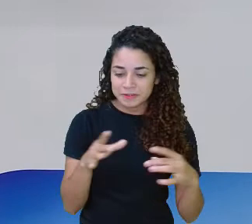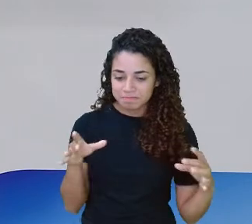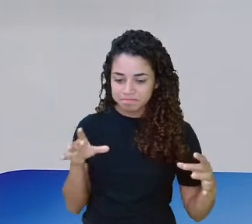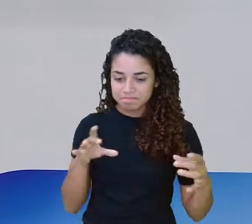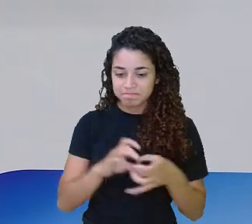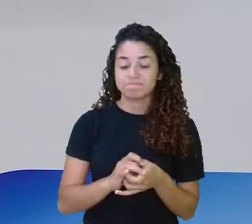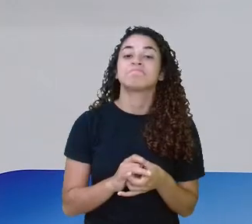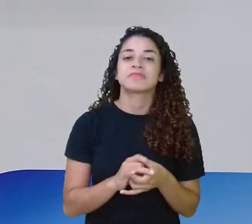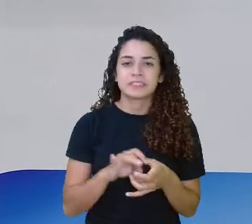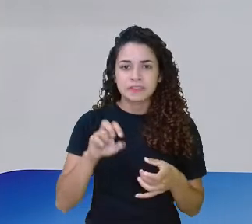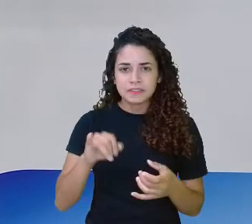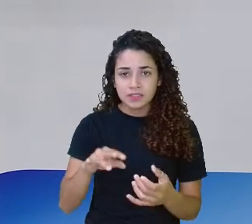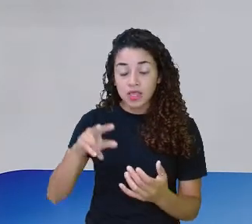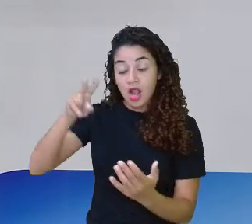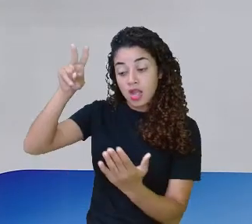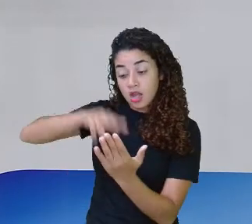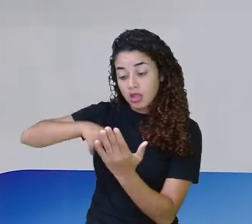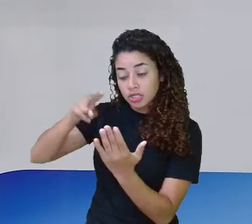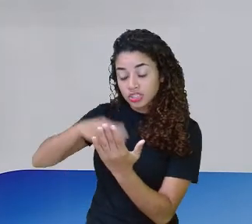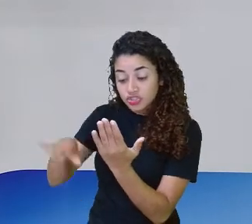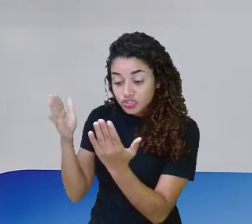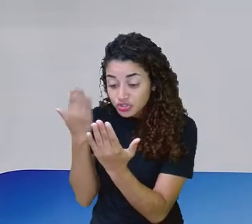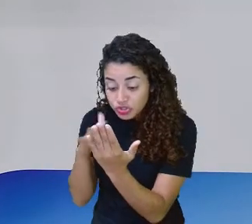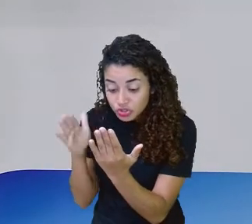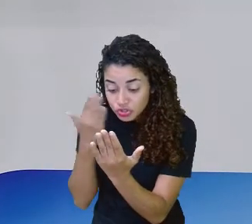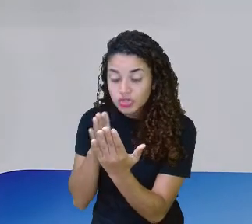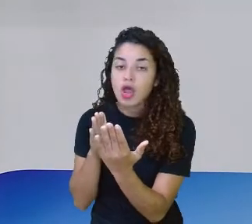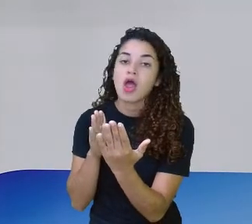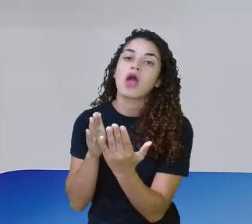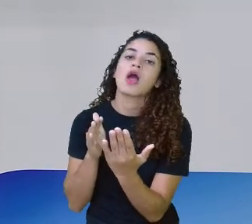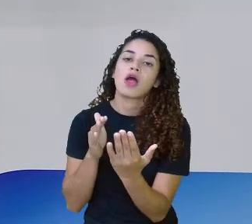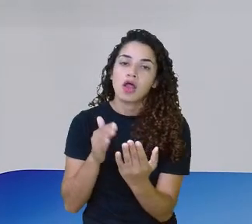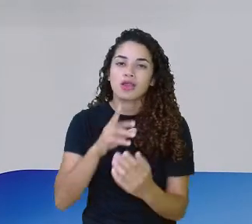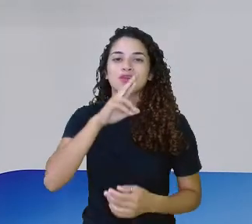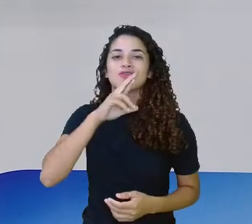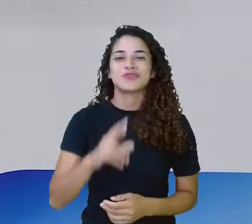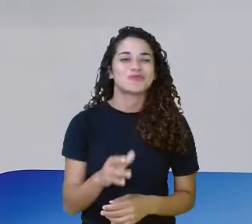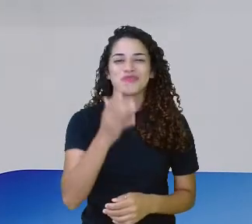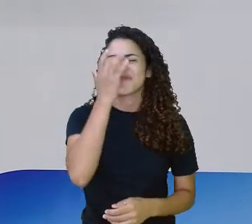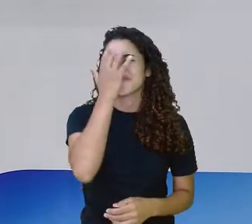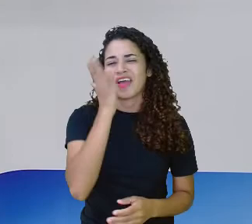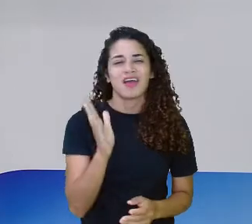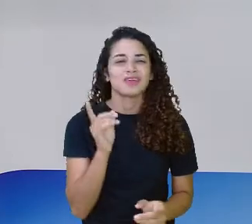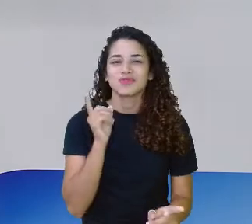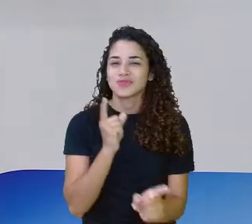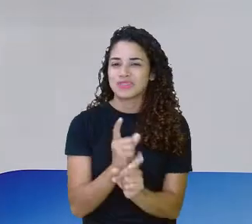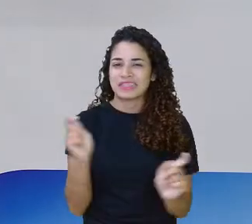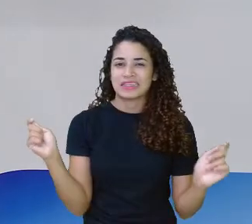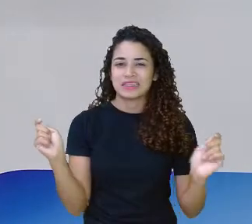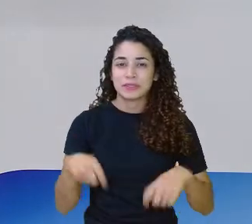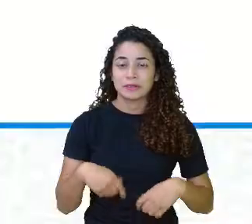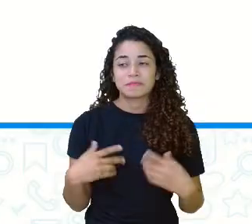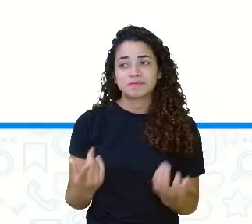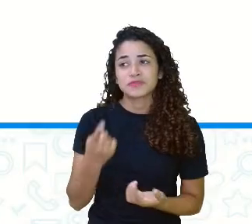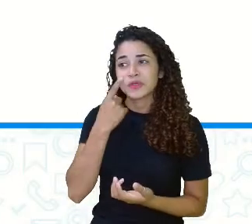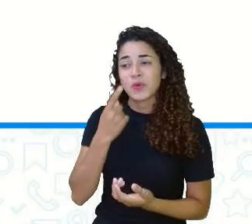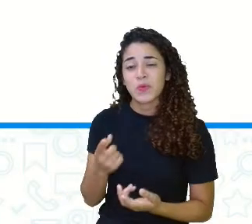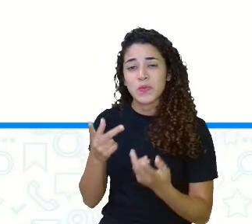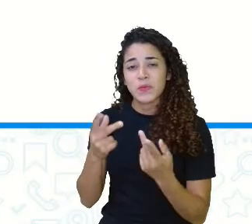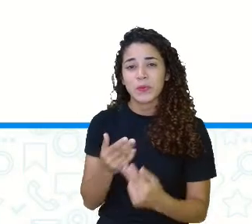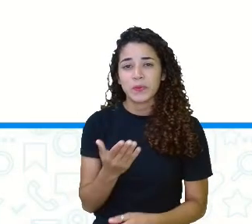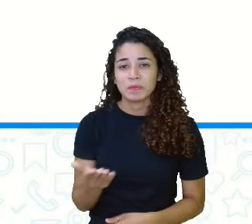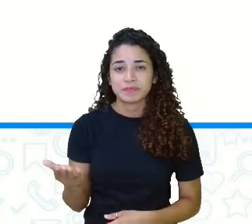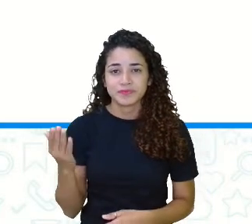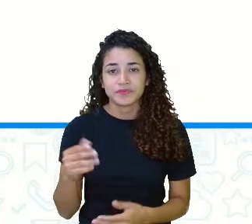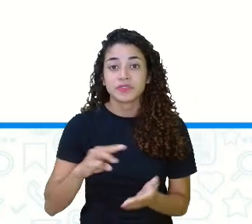consegue interpretar o que a questão diz, a resposta, ela chega mais fácil. Nesse nosso caso, trabalhamos aqui